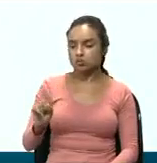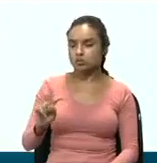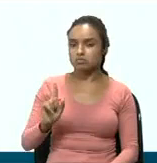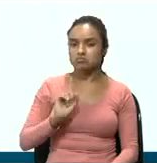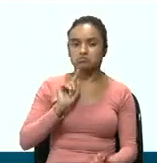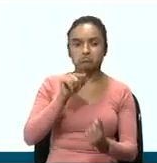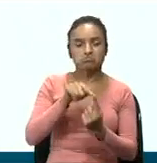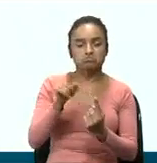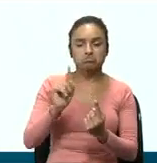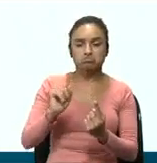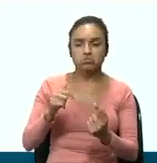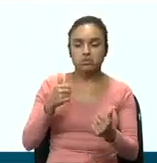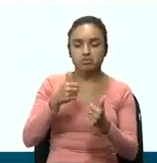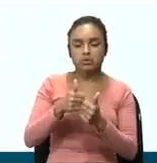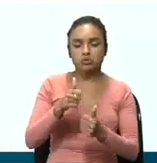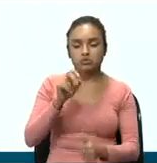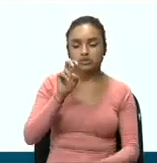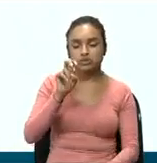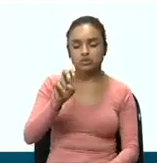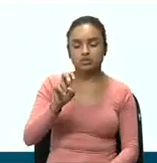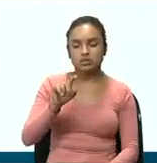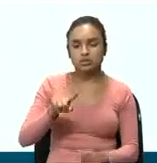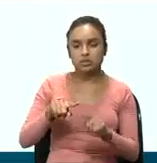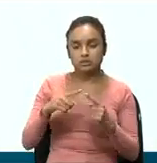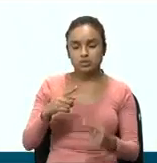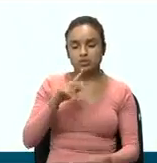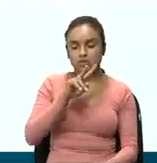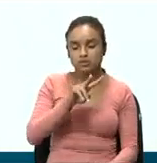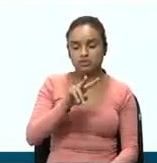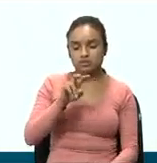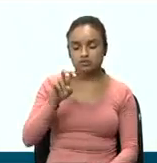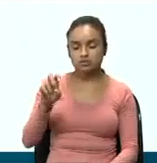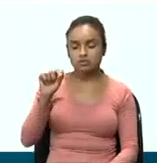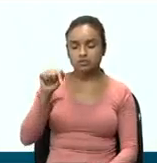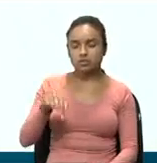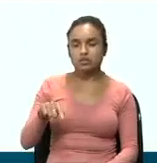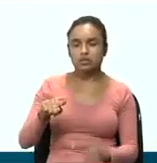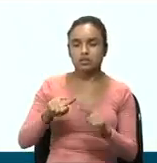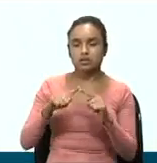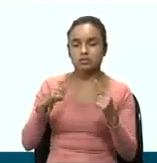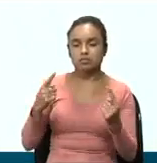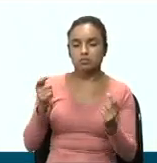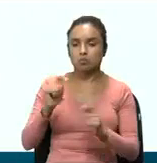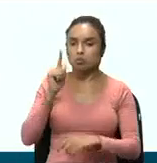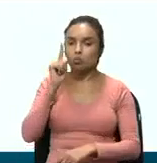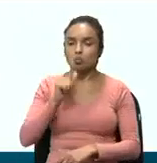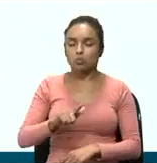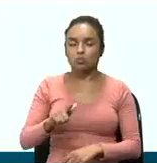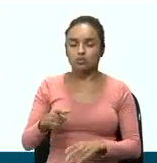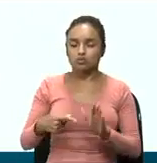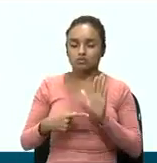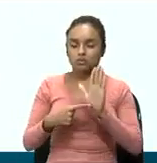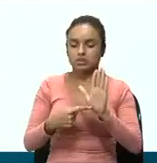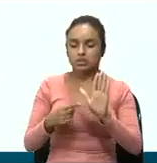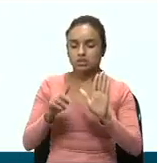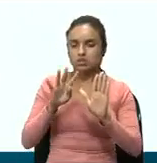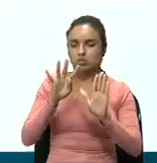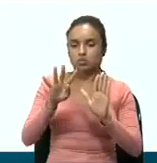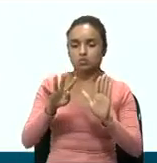5, mas nós chegamos em quanto? Em 25. Eu consigo expressar 4 e